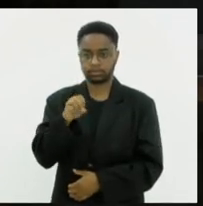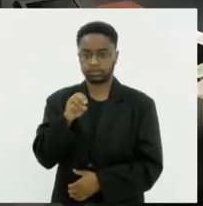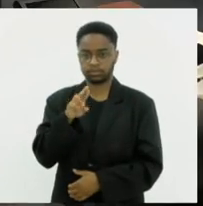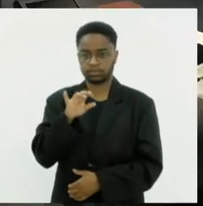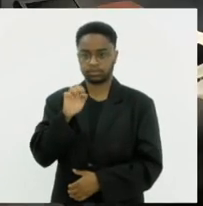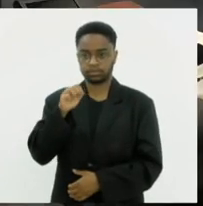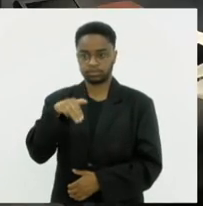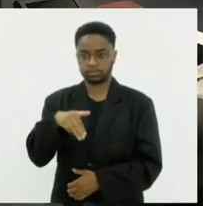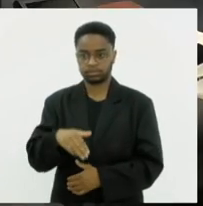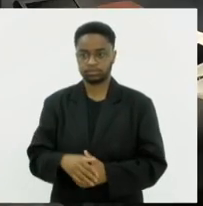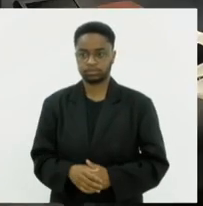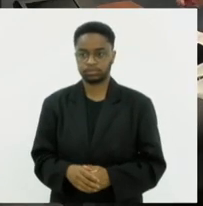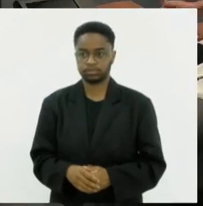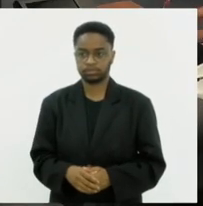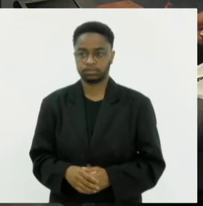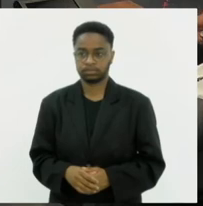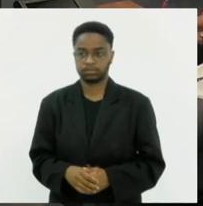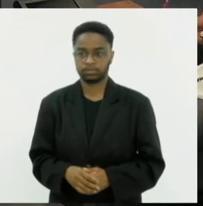Amorim.